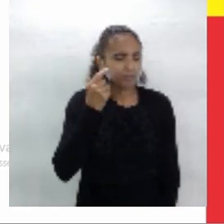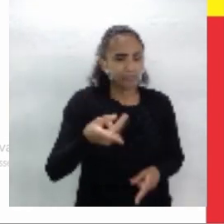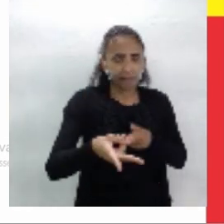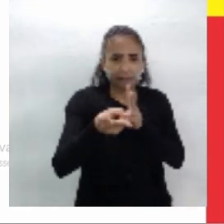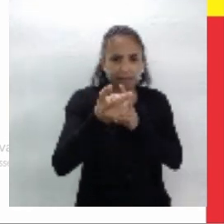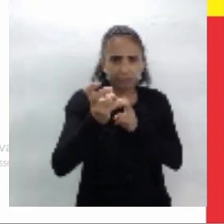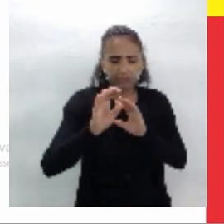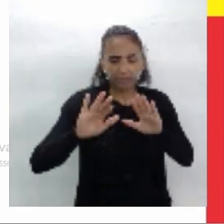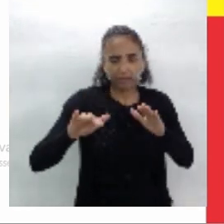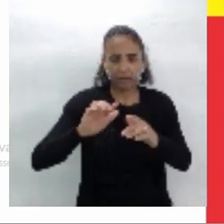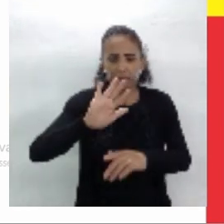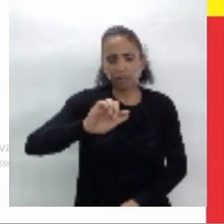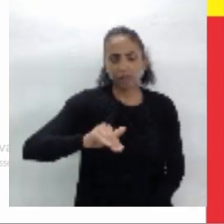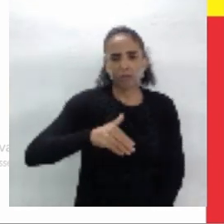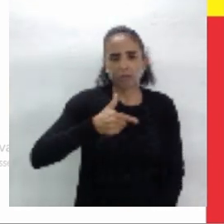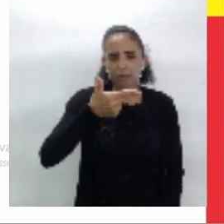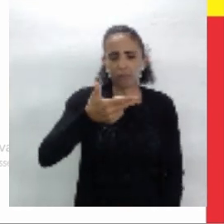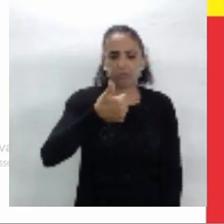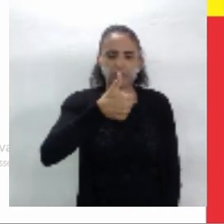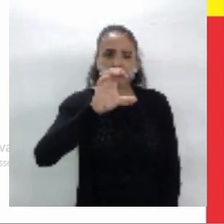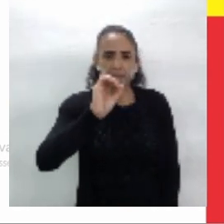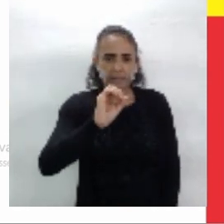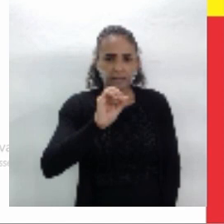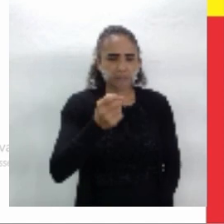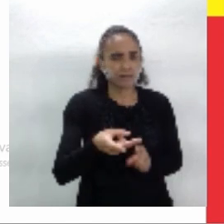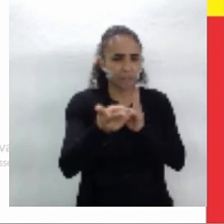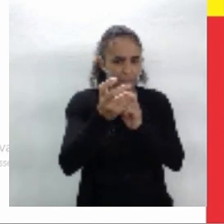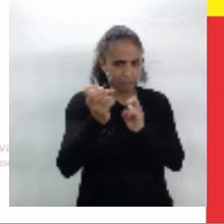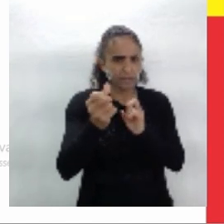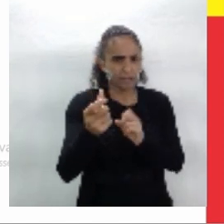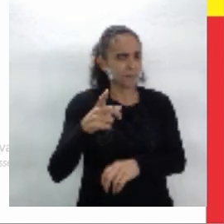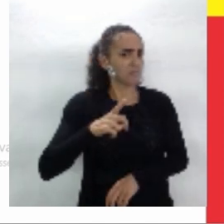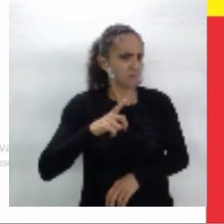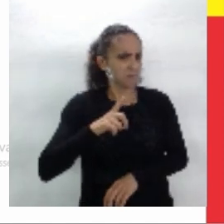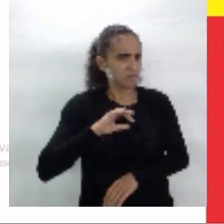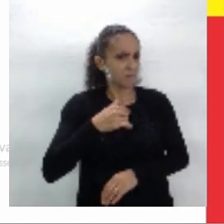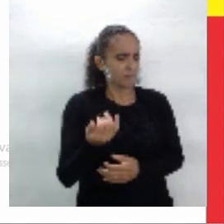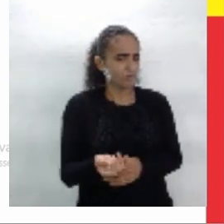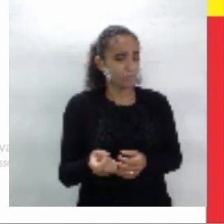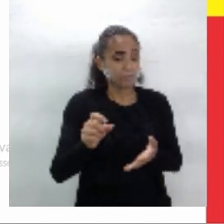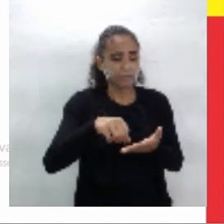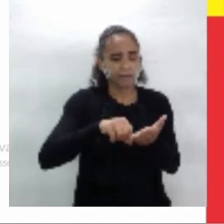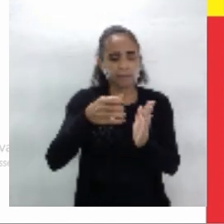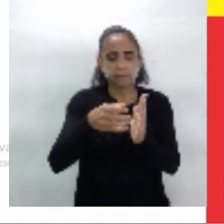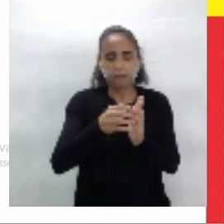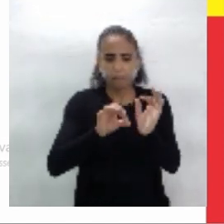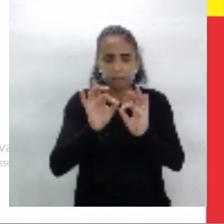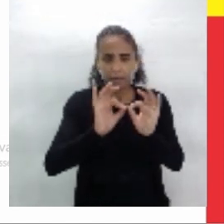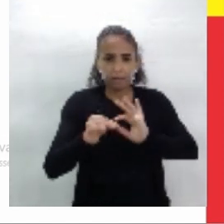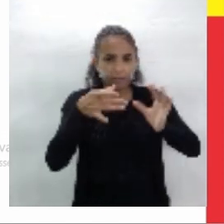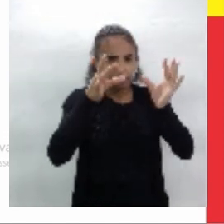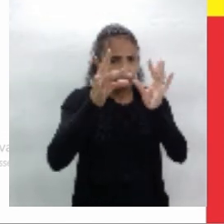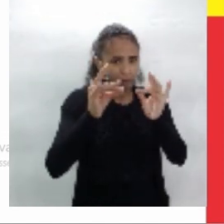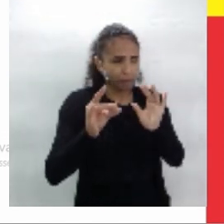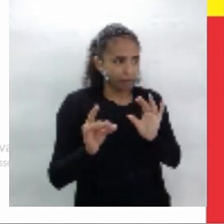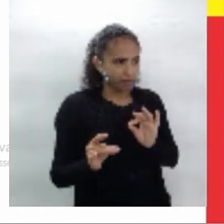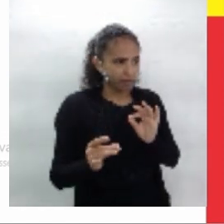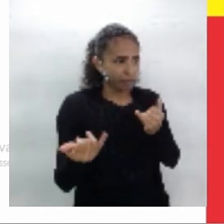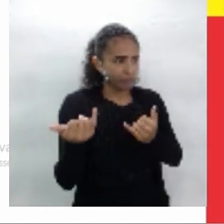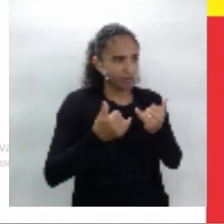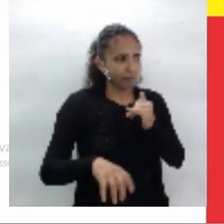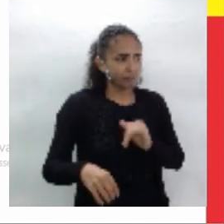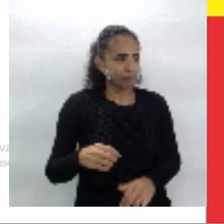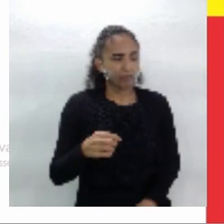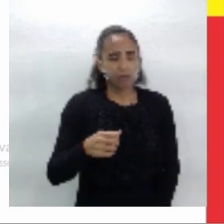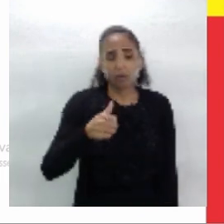quais potências de 10 esses números estão localizados. Então, ó, vamos usar a informação da pilha. Nesse caso, ó,